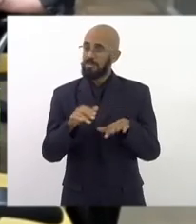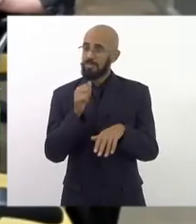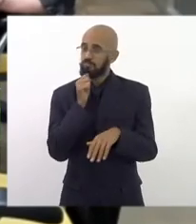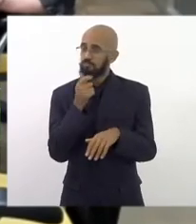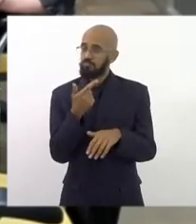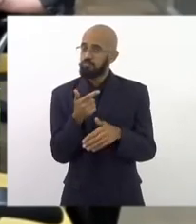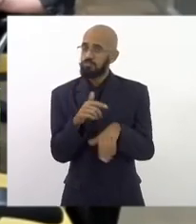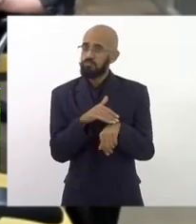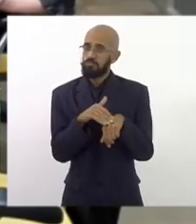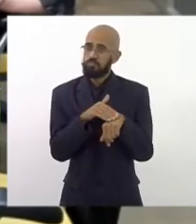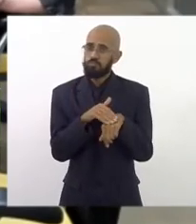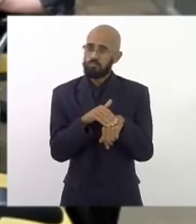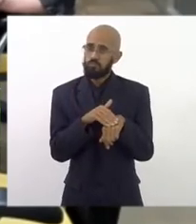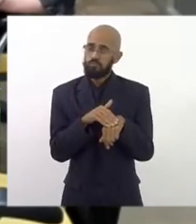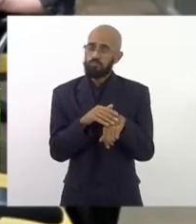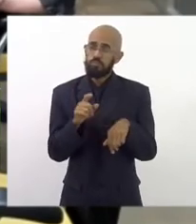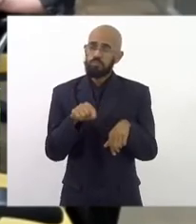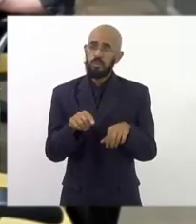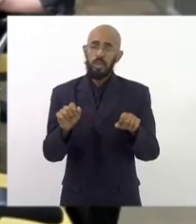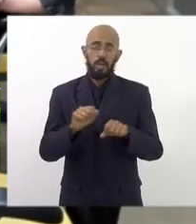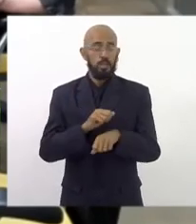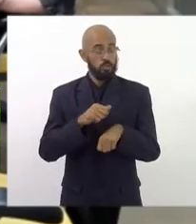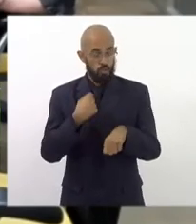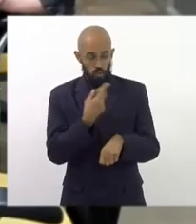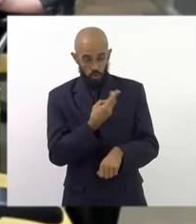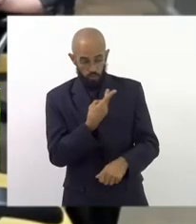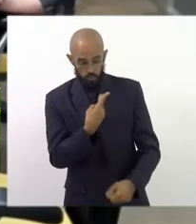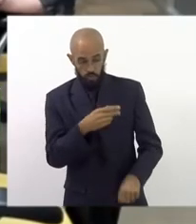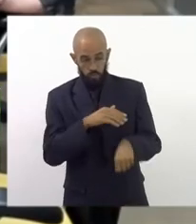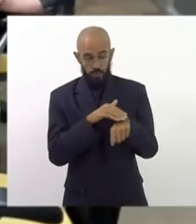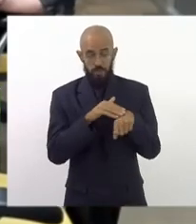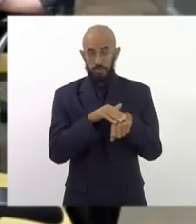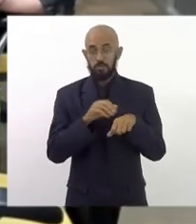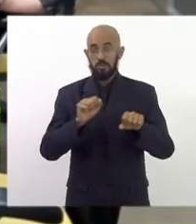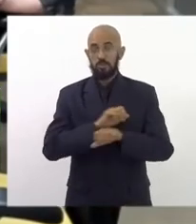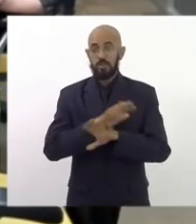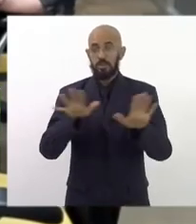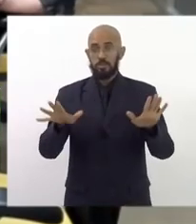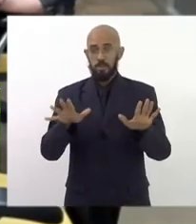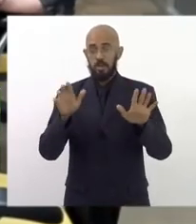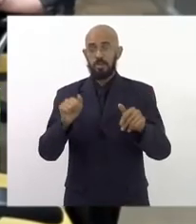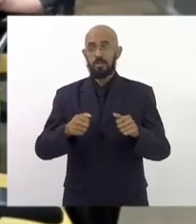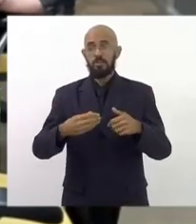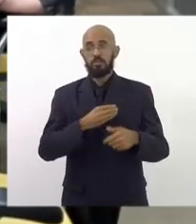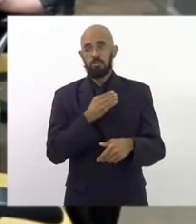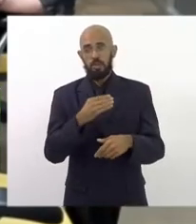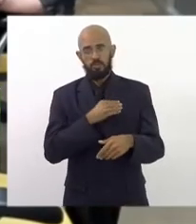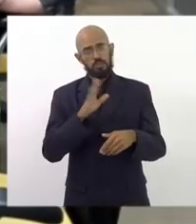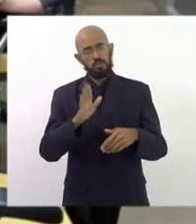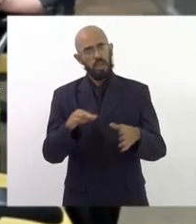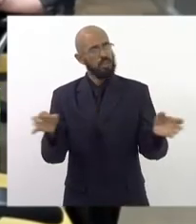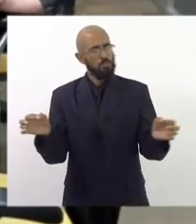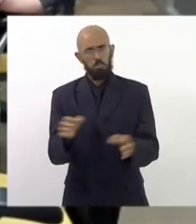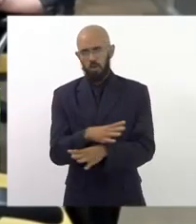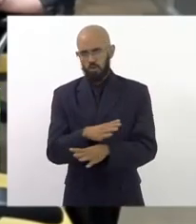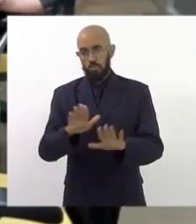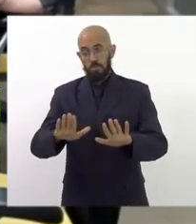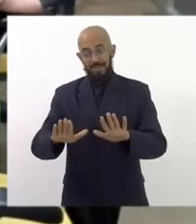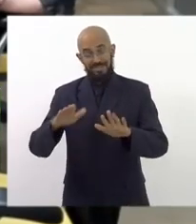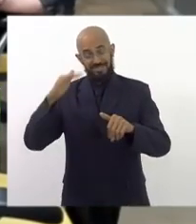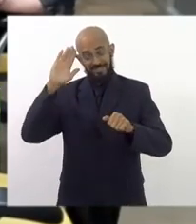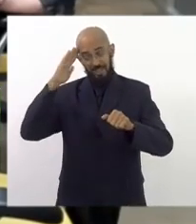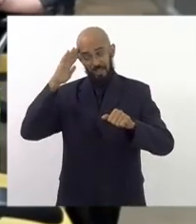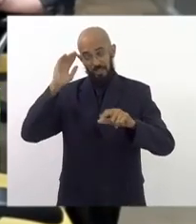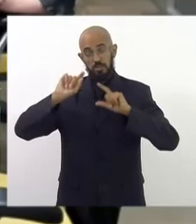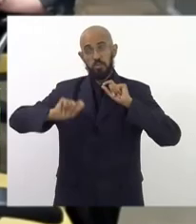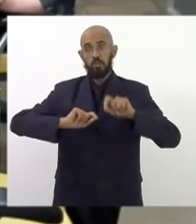questão de dar mais transparência, essa questão dos benefícios, eles estão colocados. Entenda-se,